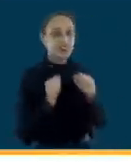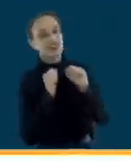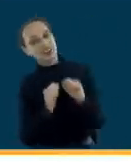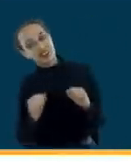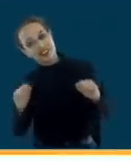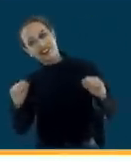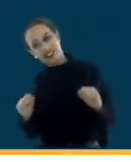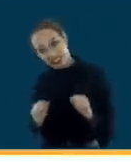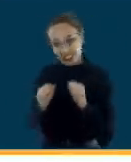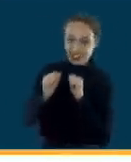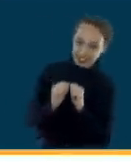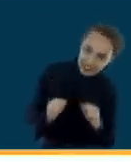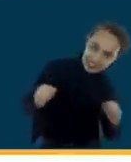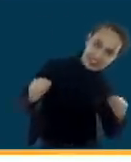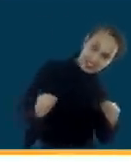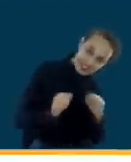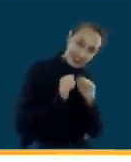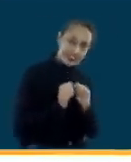oi, lerê,